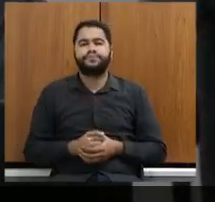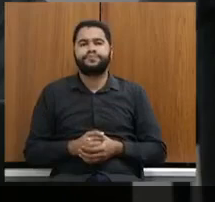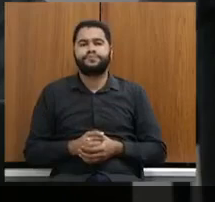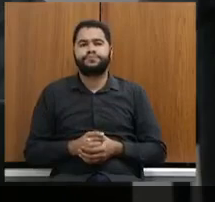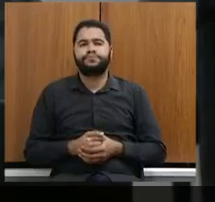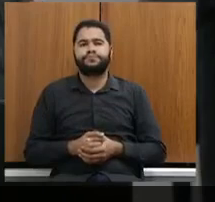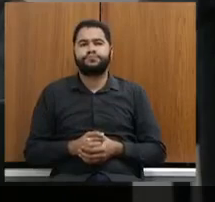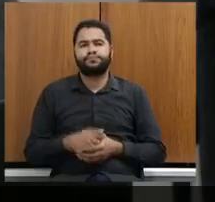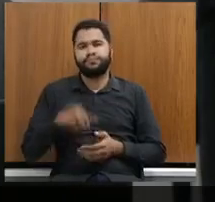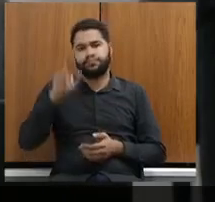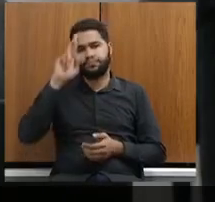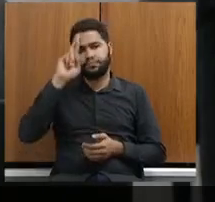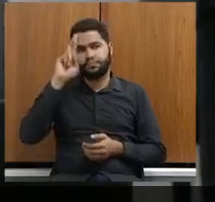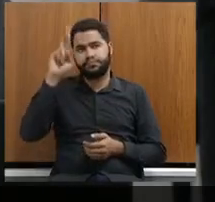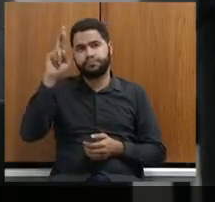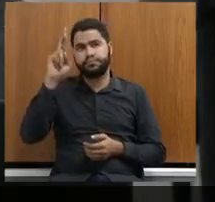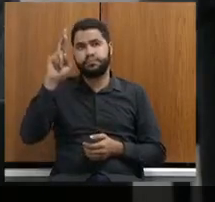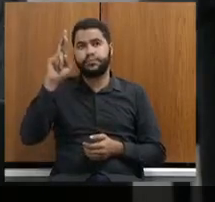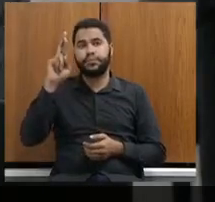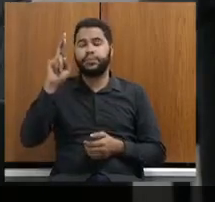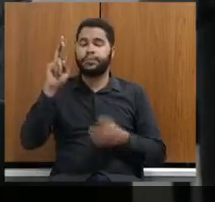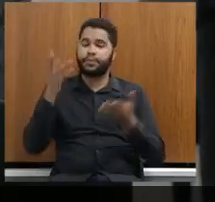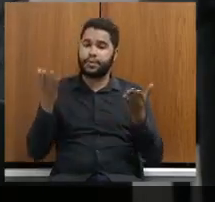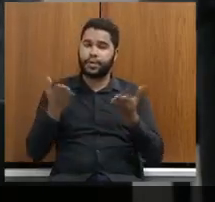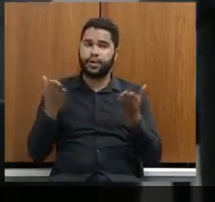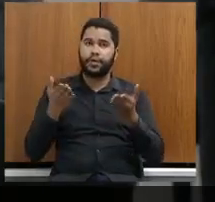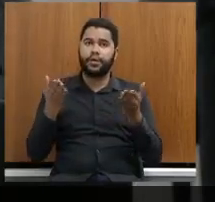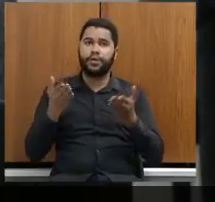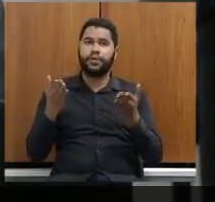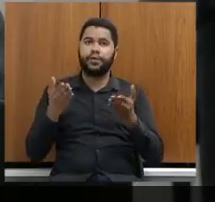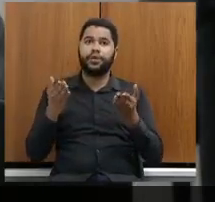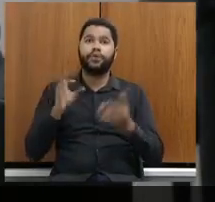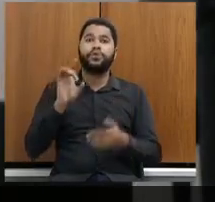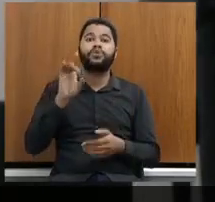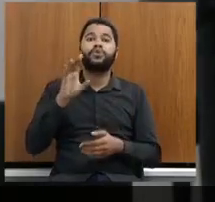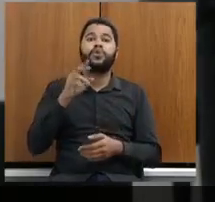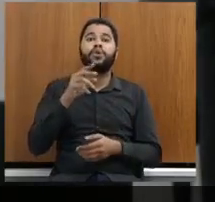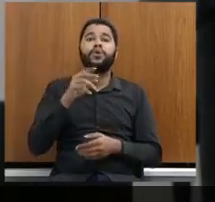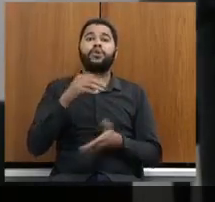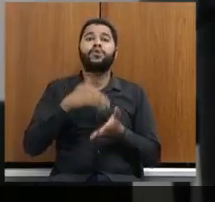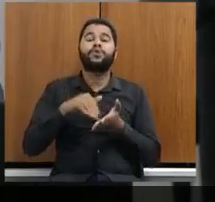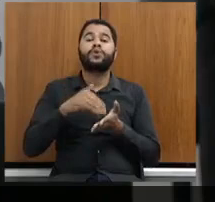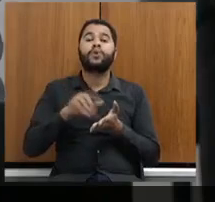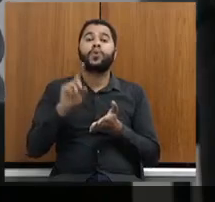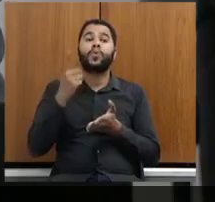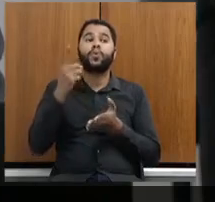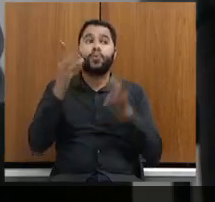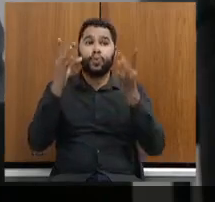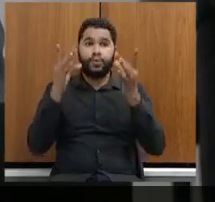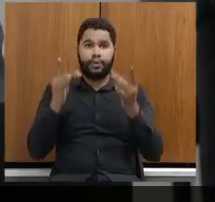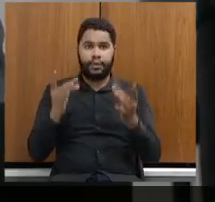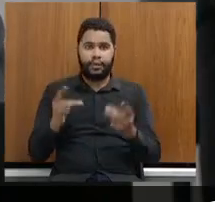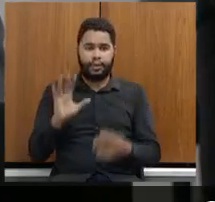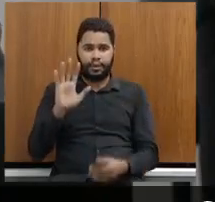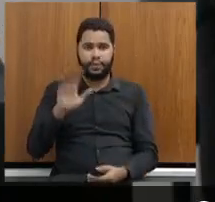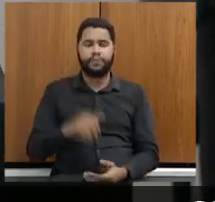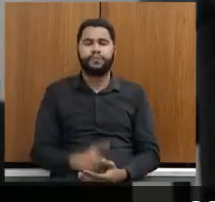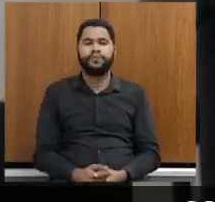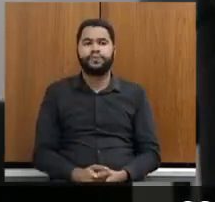o sou tem a palavra para contar sócia cátaro um detalhe aqui é